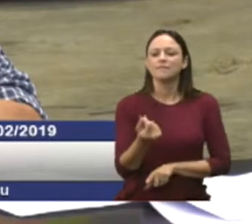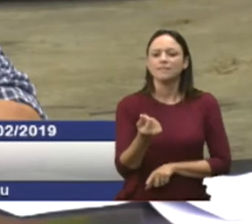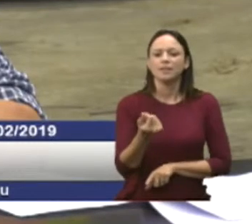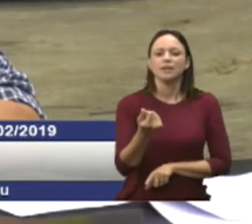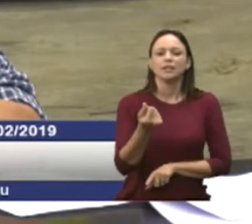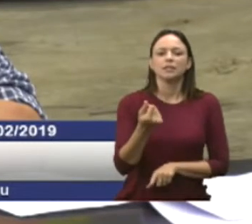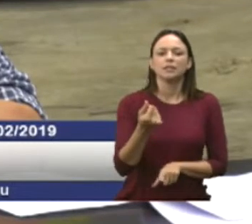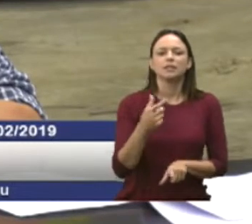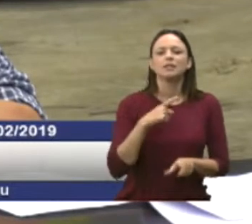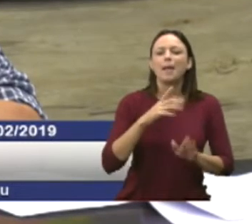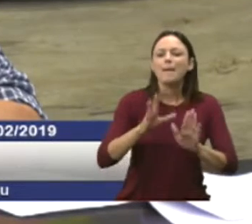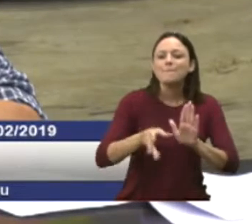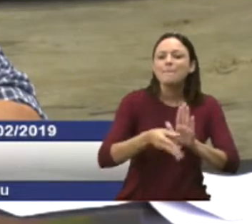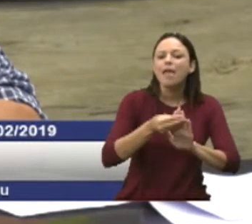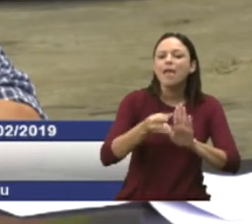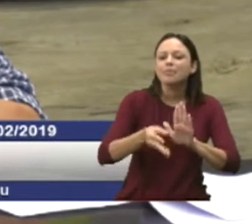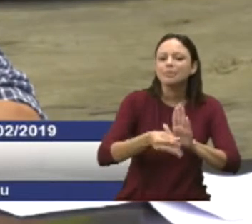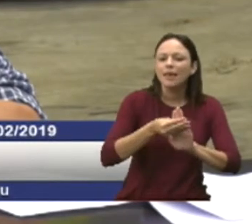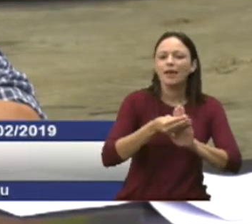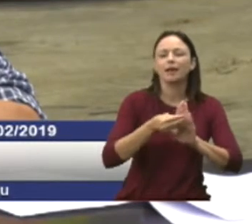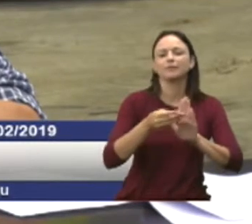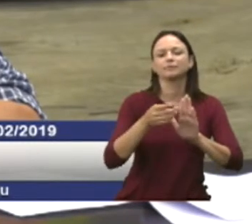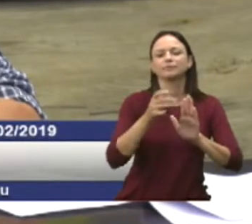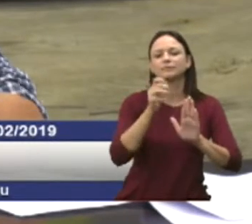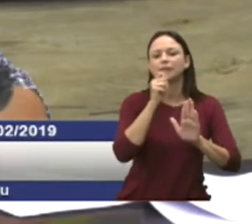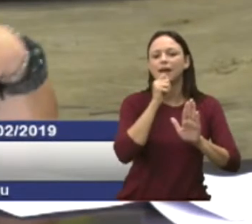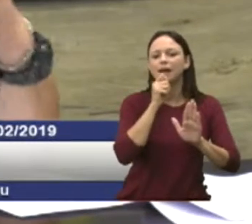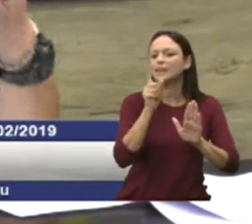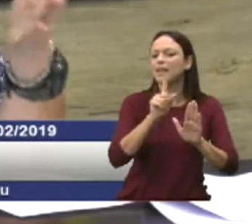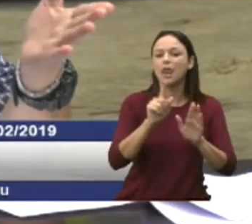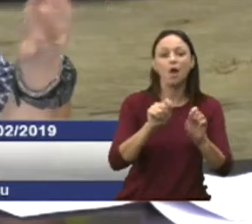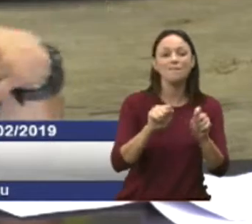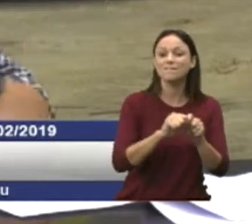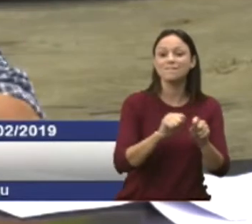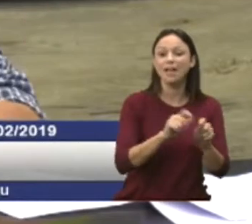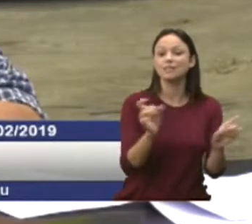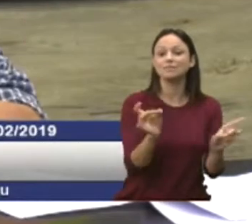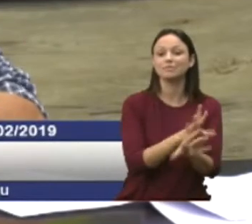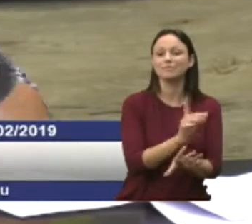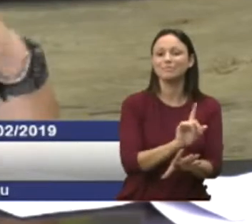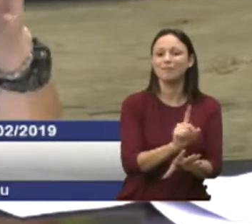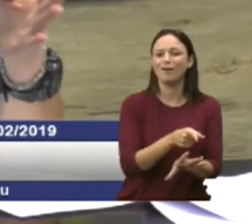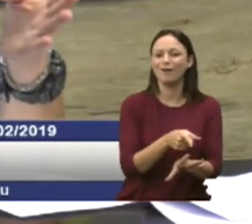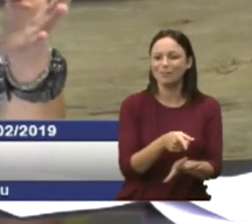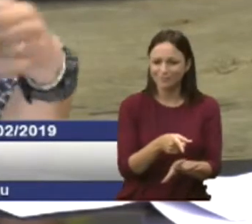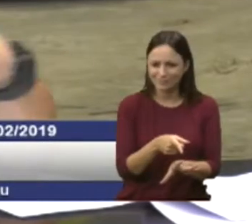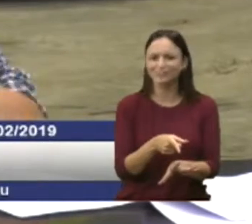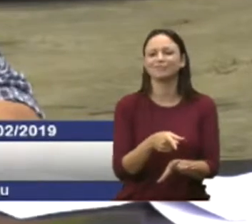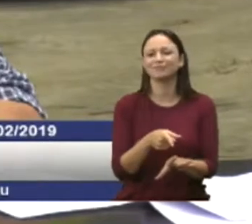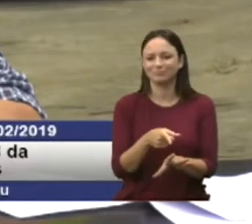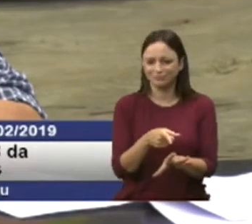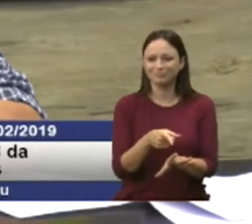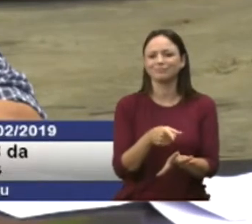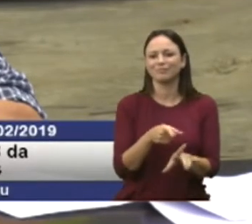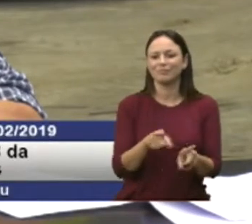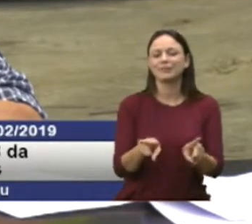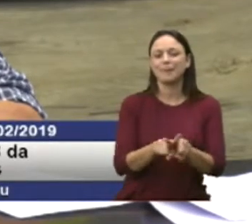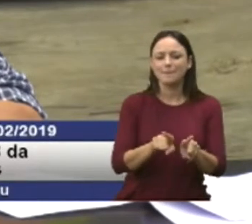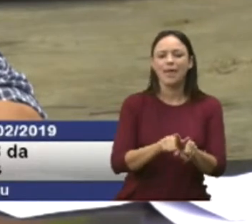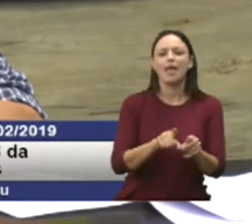de emendas, por exemplo, que não foi ainda realizado, ou a própria licitação, né, que